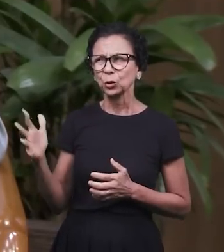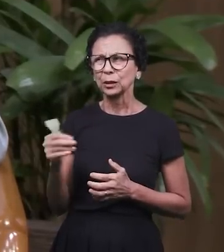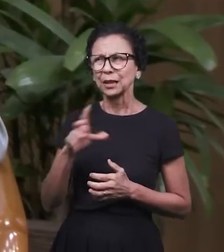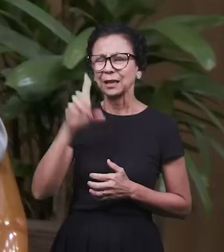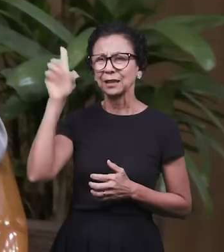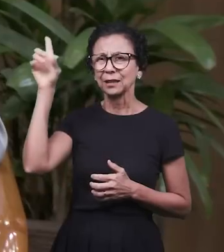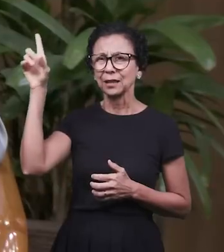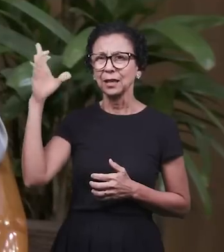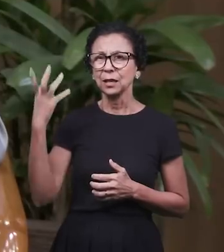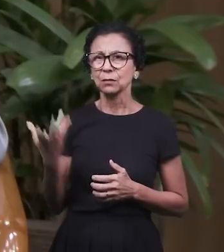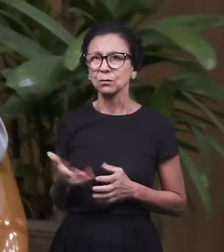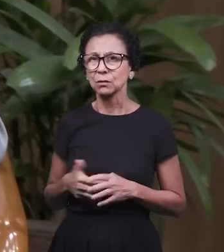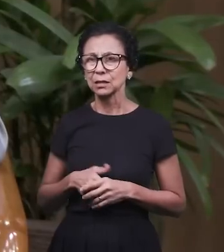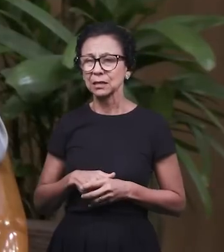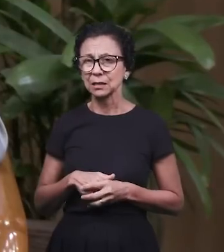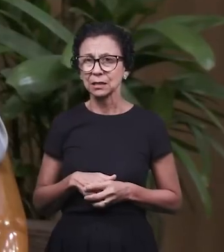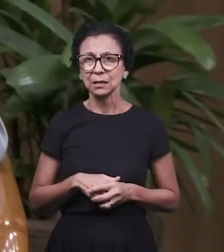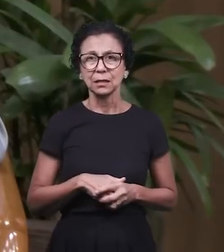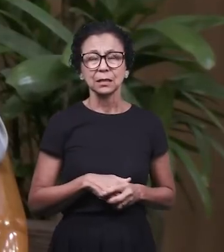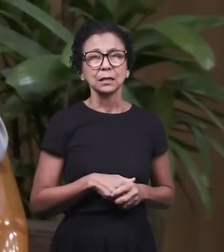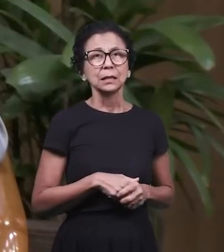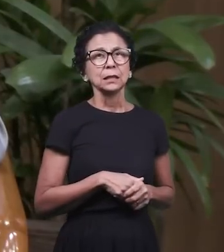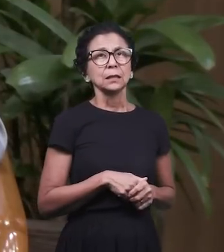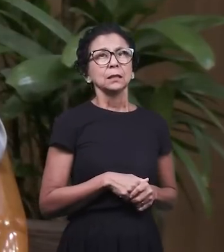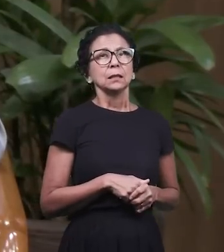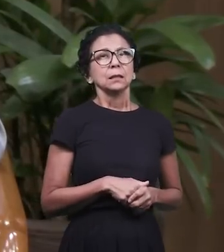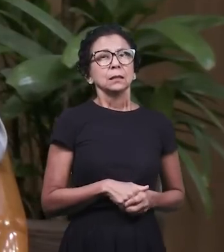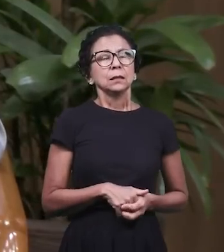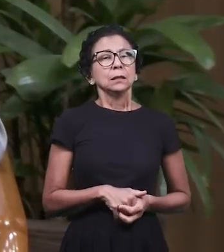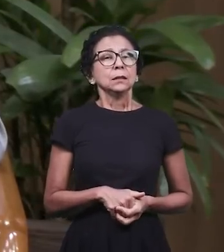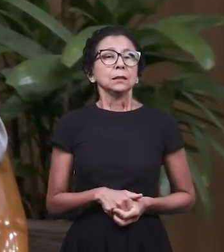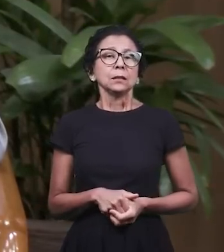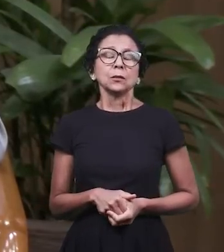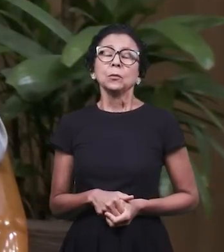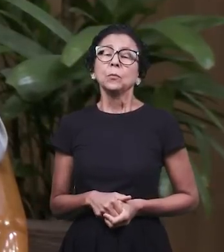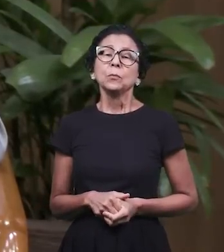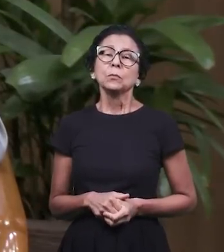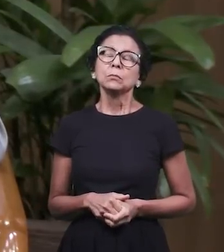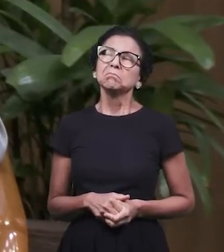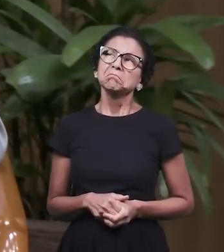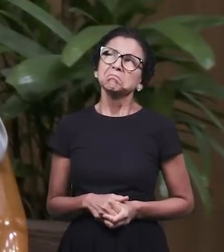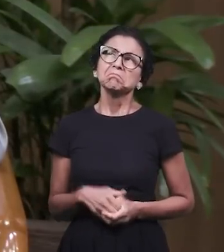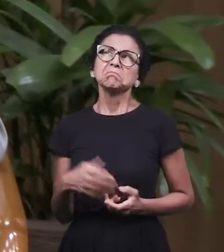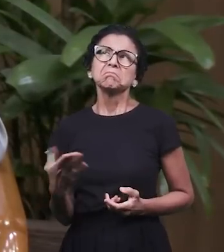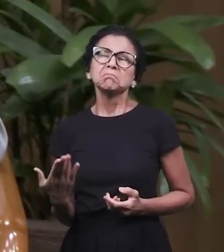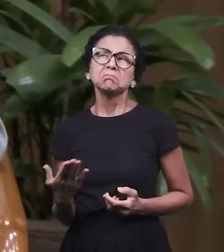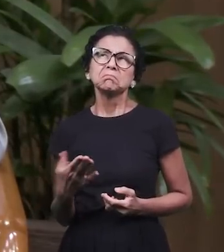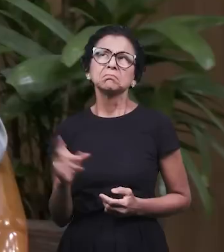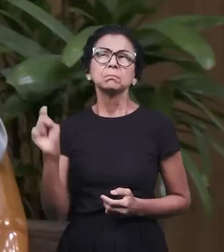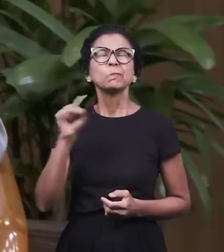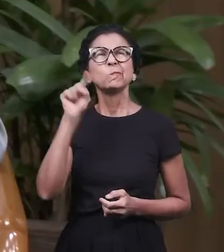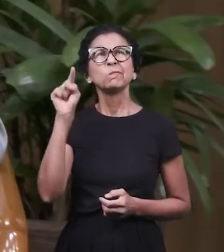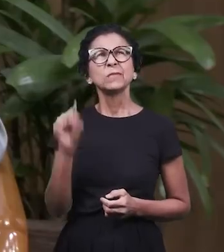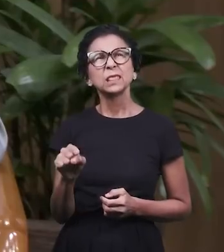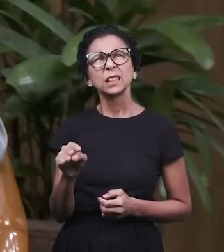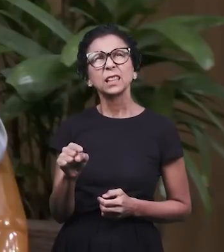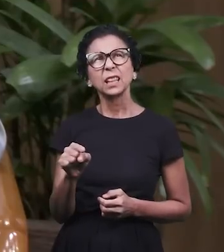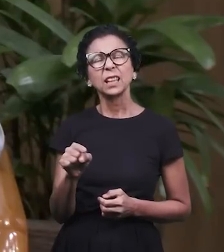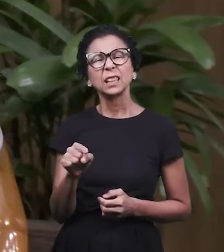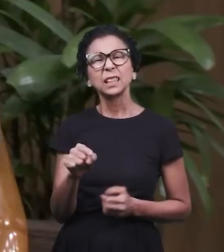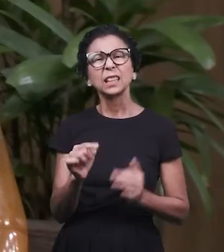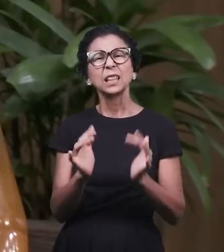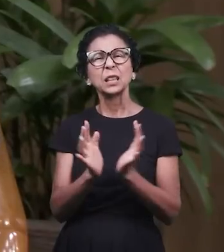preocupou em perguntar ao Espírito Santo antes como é que Deus queria ser adorado? Quer dizer,